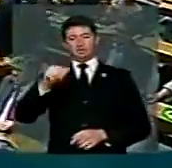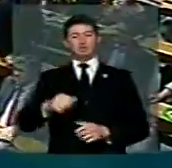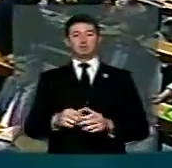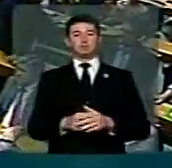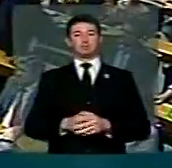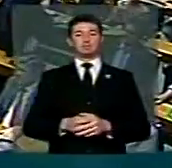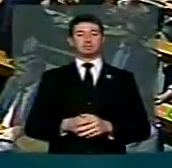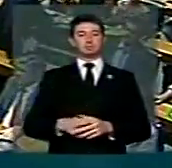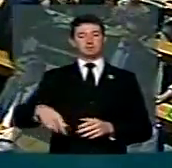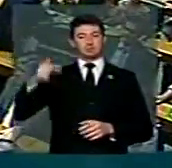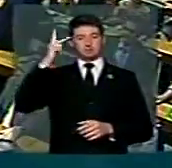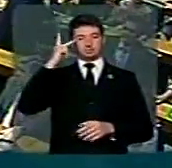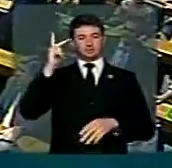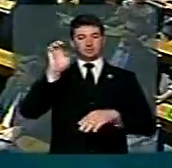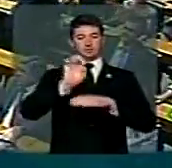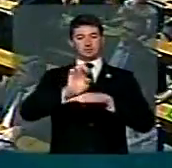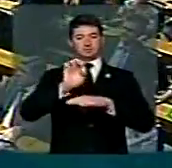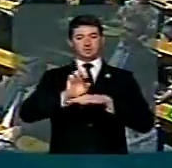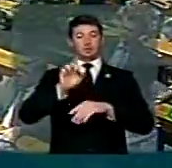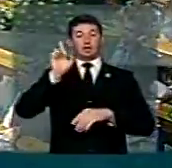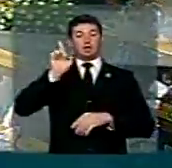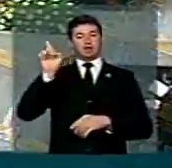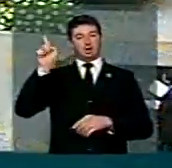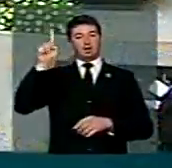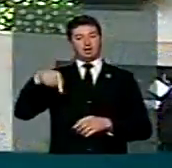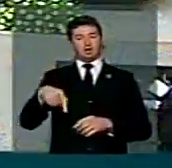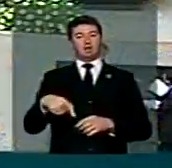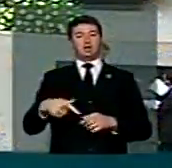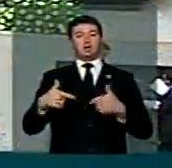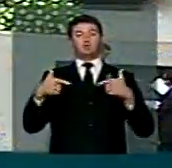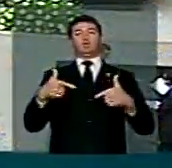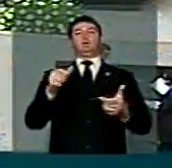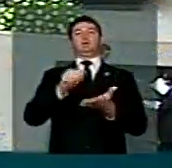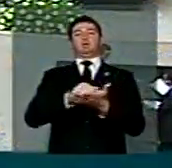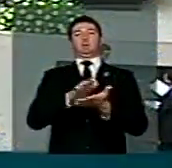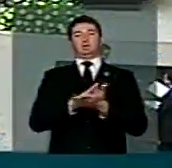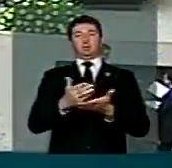de São Paulo, ela que teve a iniciativa de começar de